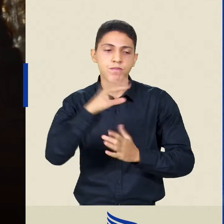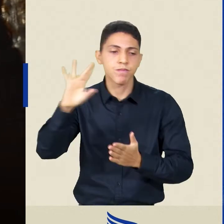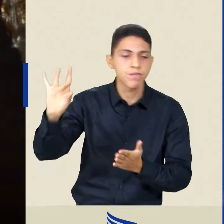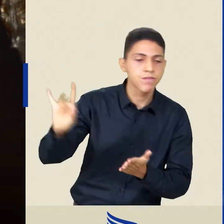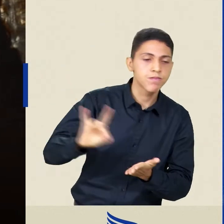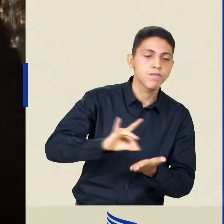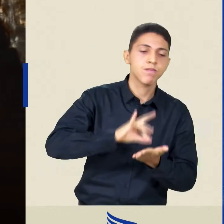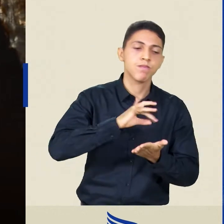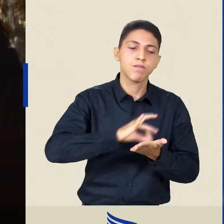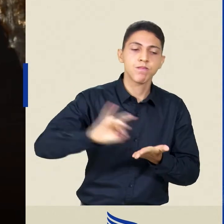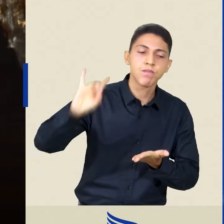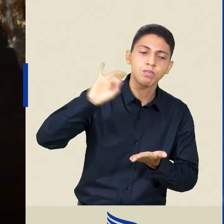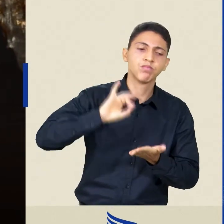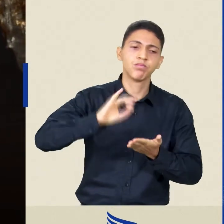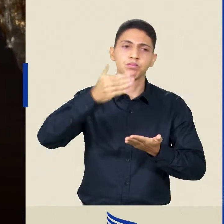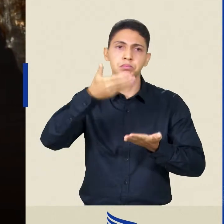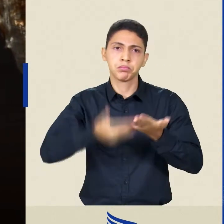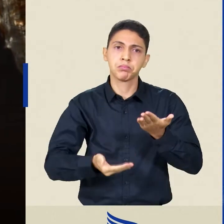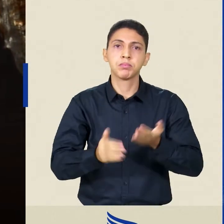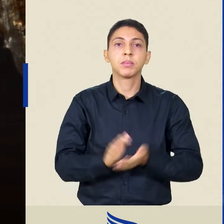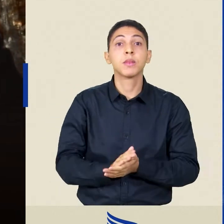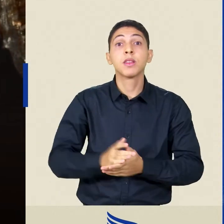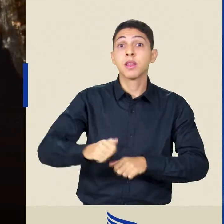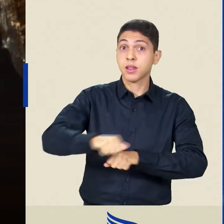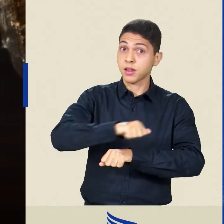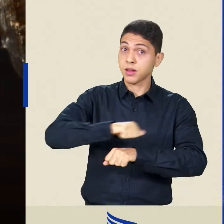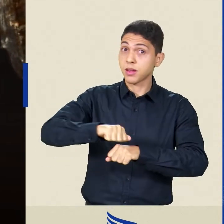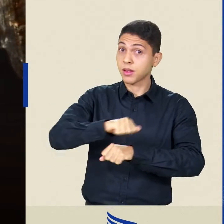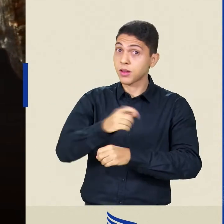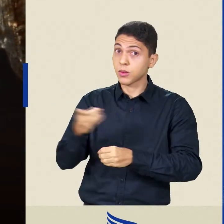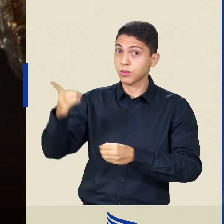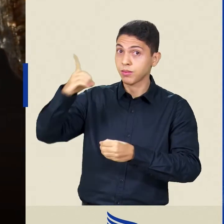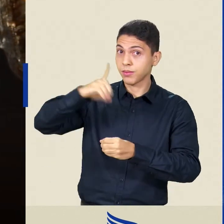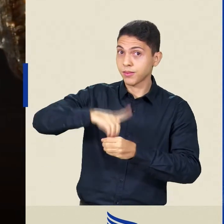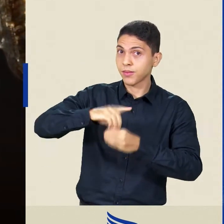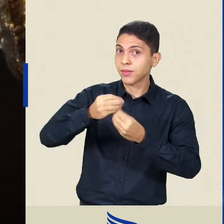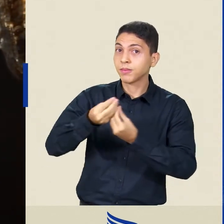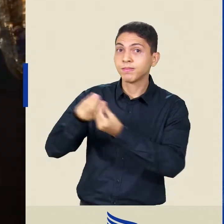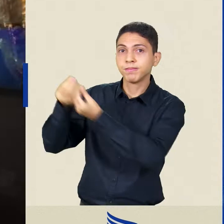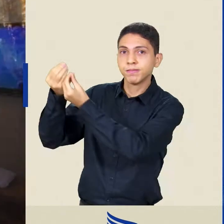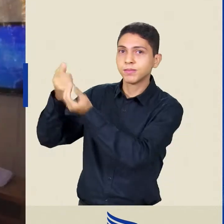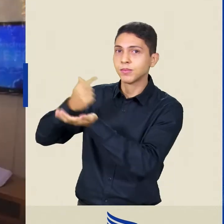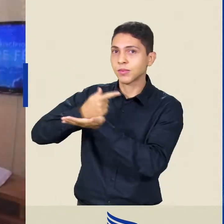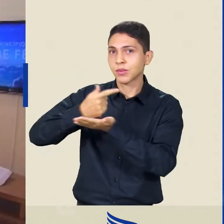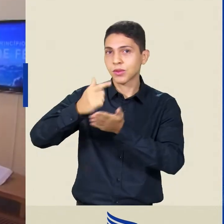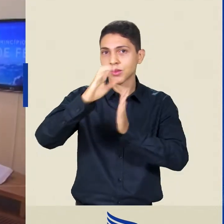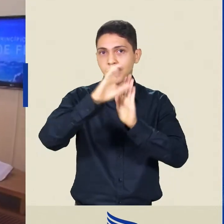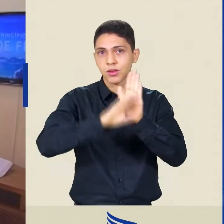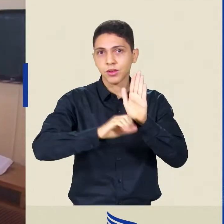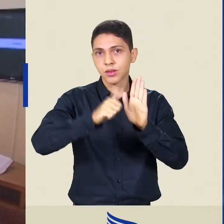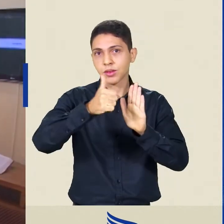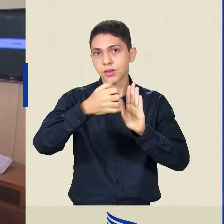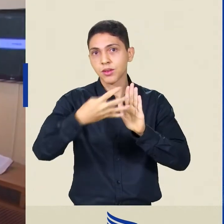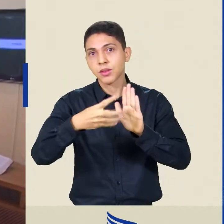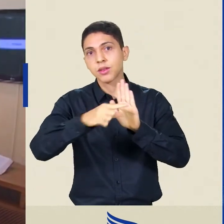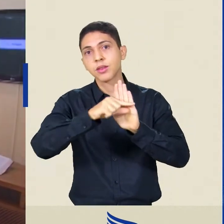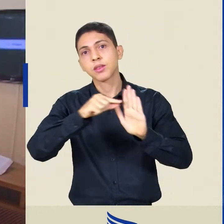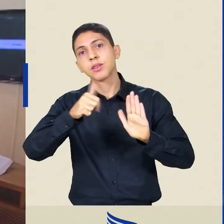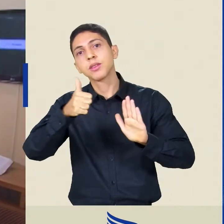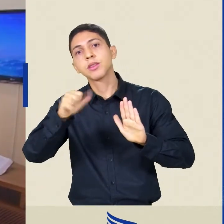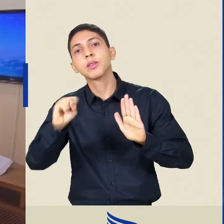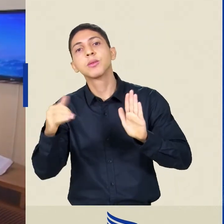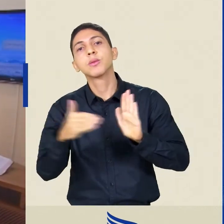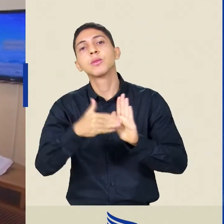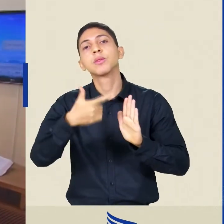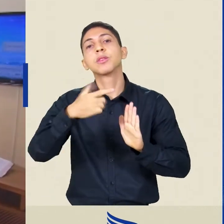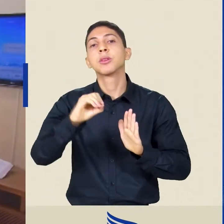mãos. E Abraão deu-lhe o dízimo de tudo. Gênesis 14, 18 a 20. Aqui temos o primeiro registro sobre